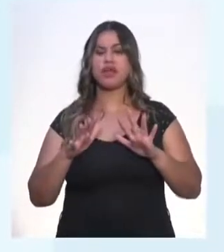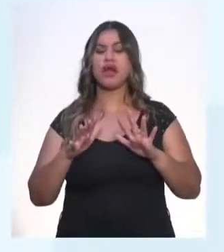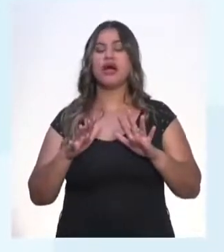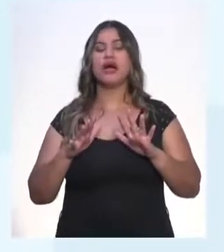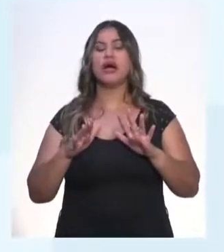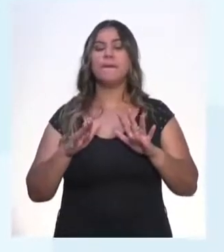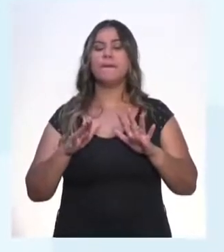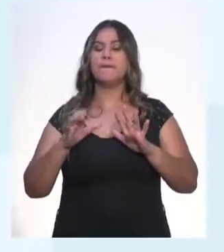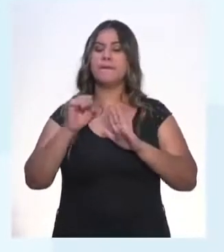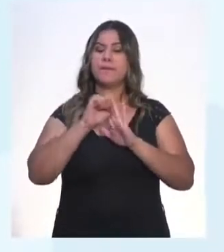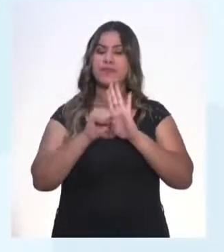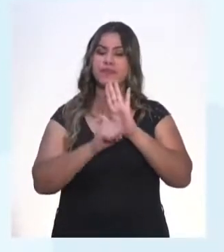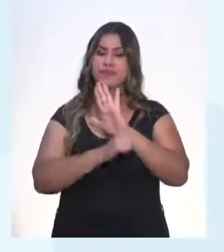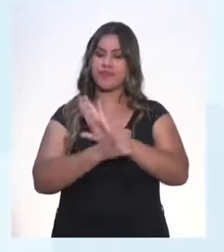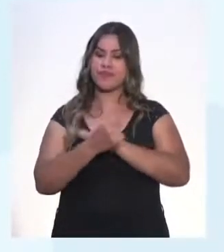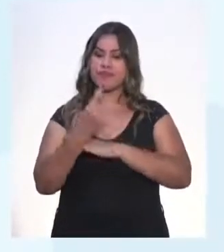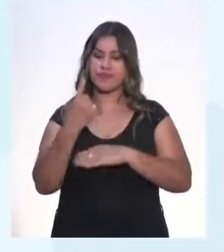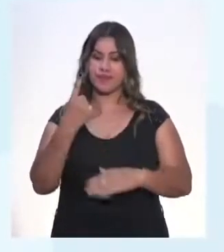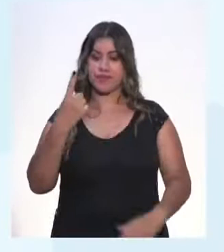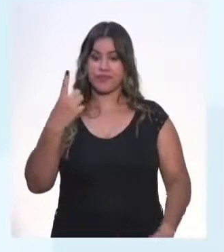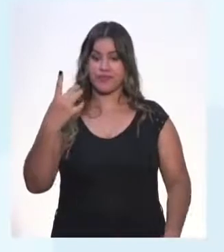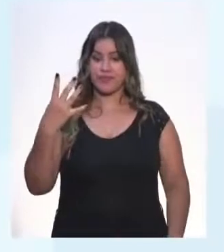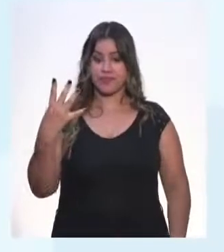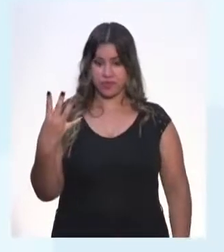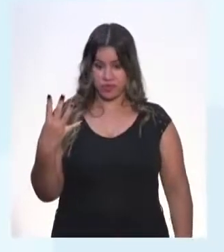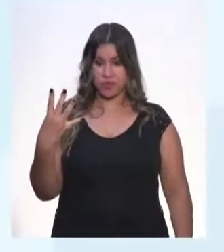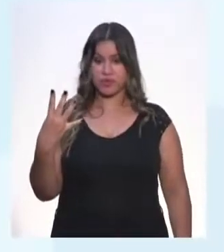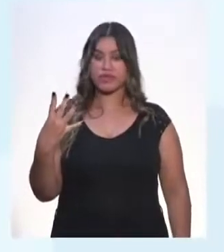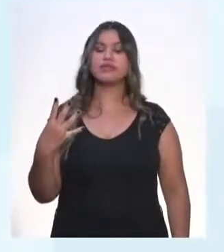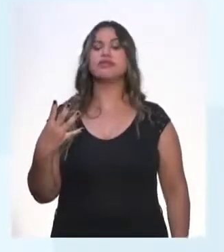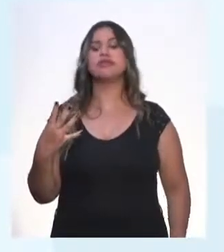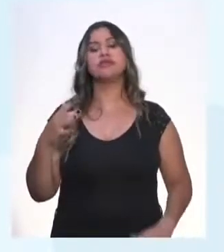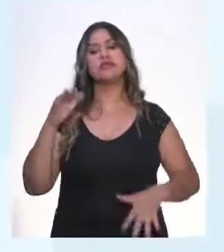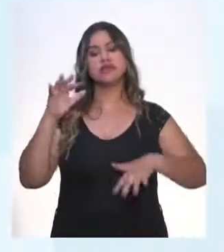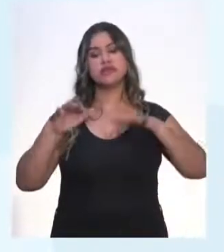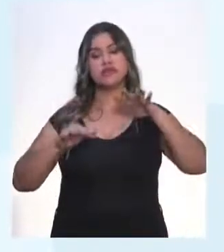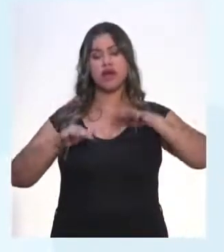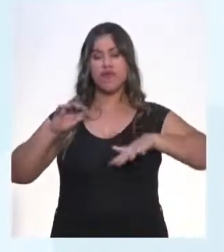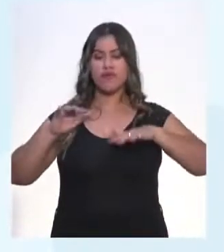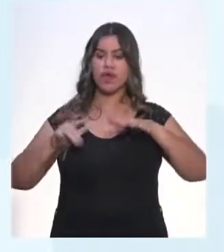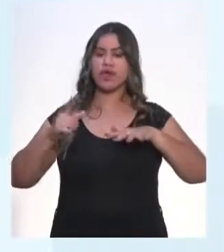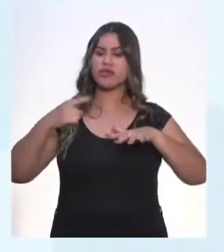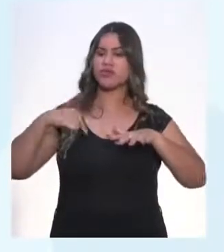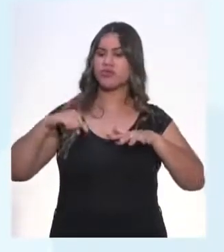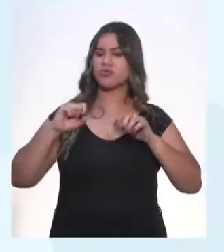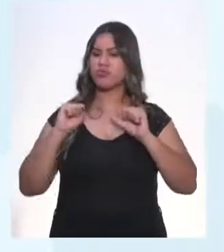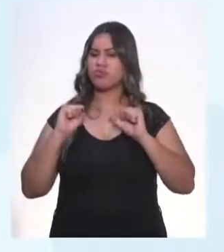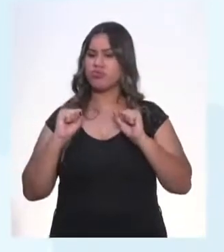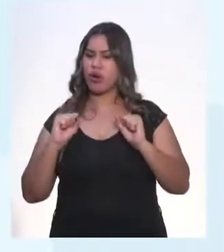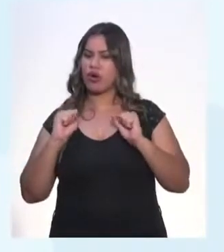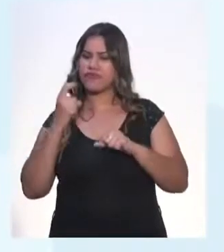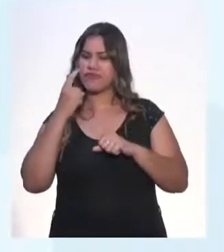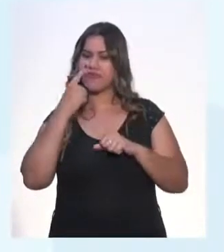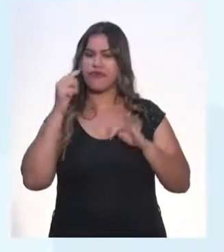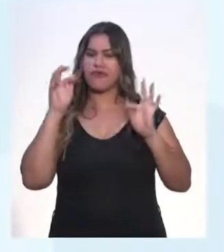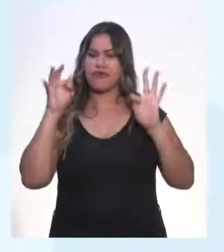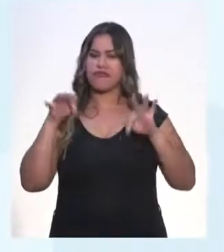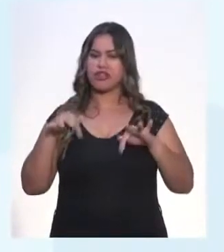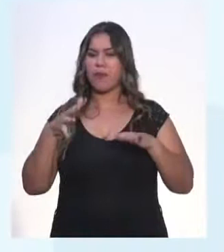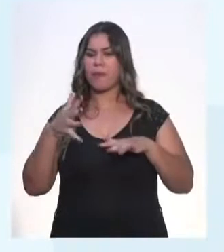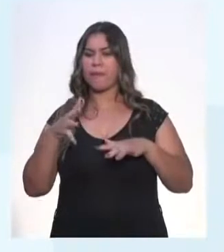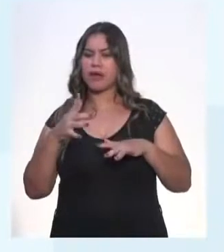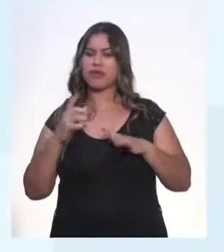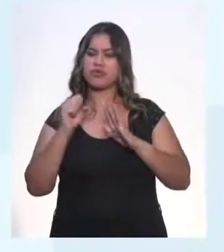né? Lá no século XIV, e talvez a gente possa determinar aí o seu fim, né? No